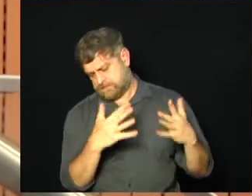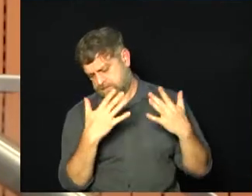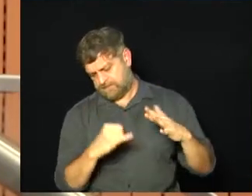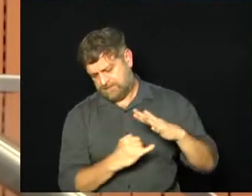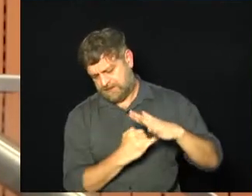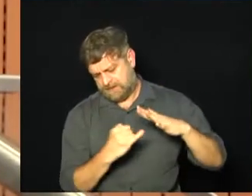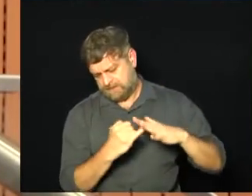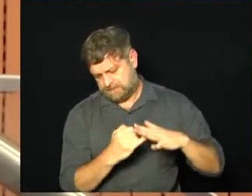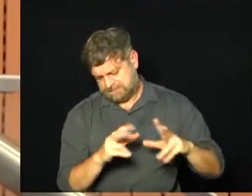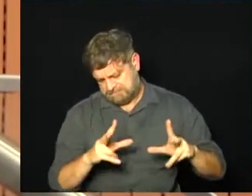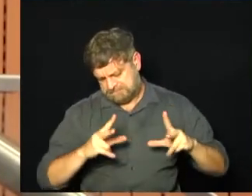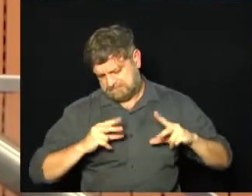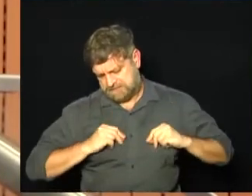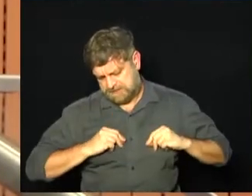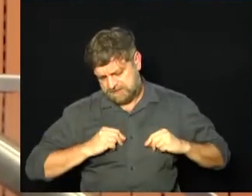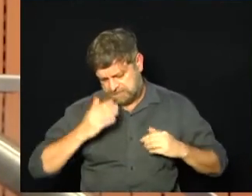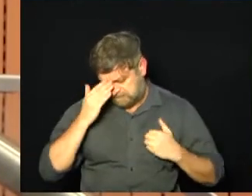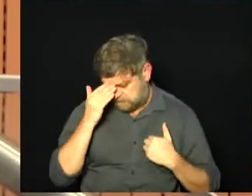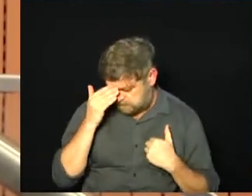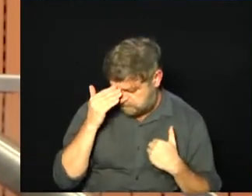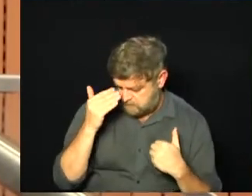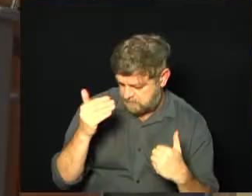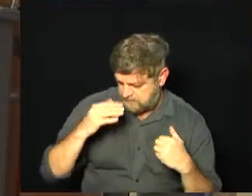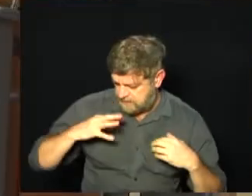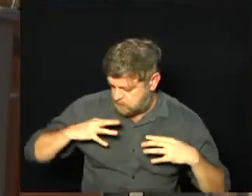por merecer. Muito obrigado a todos.